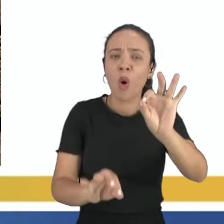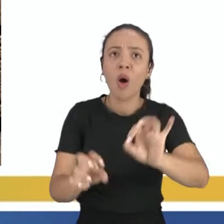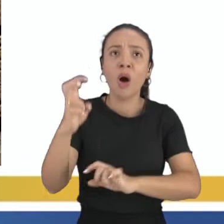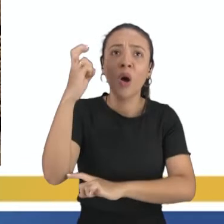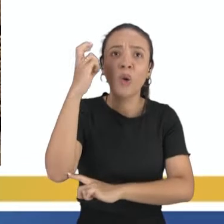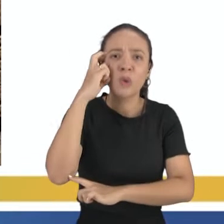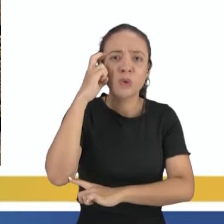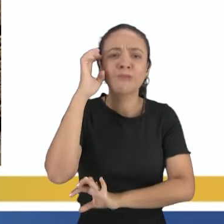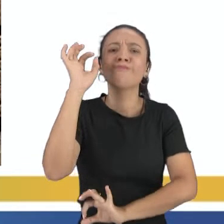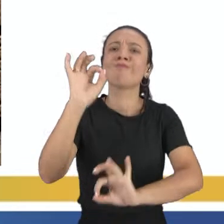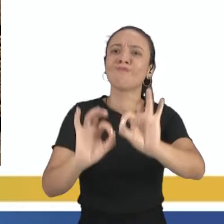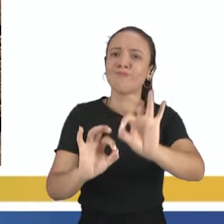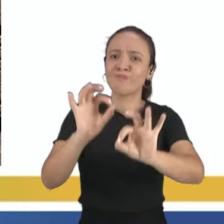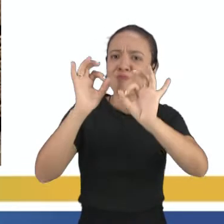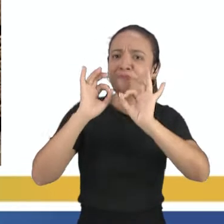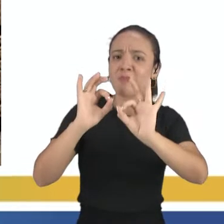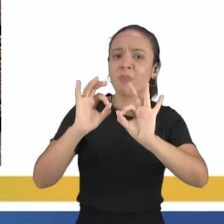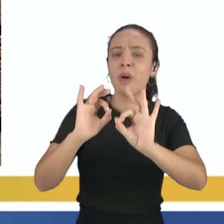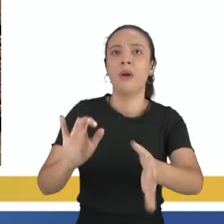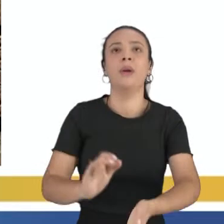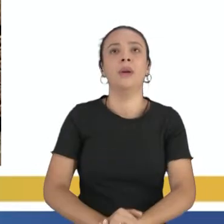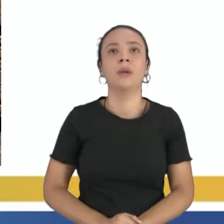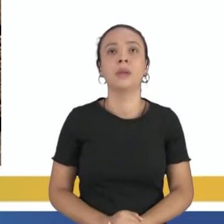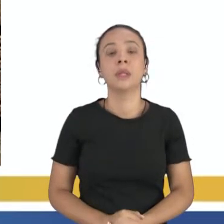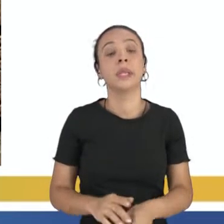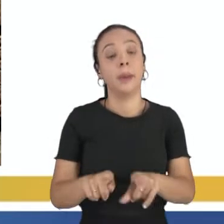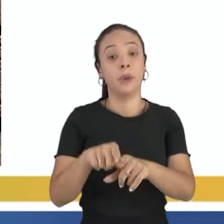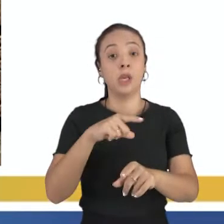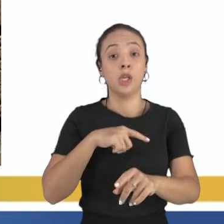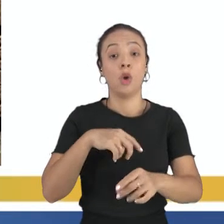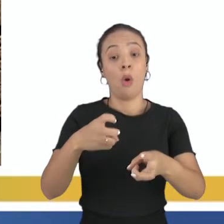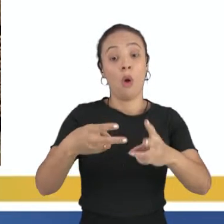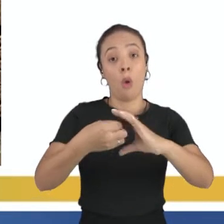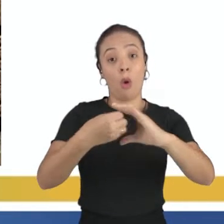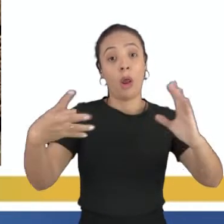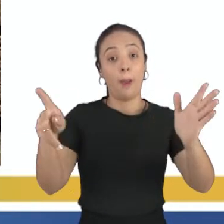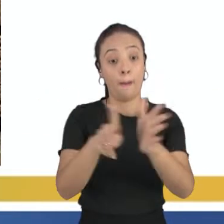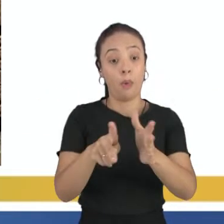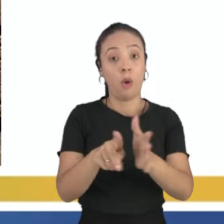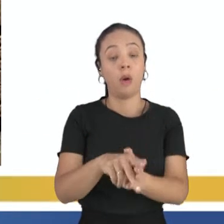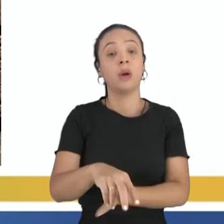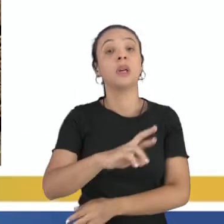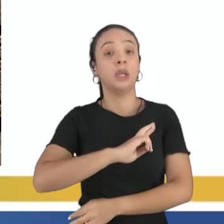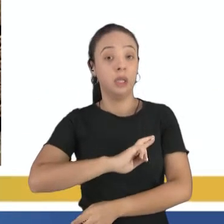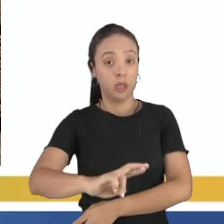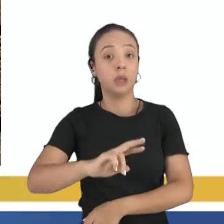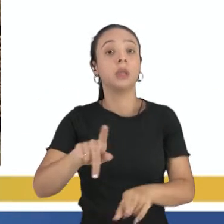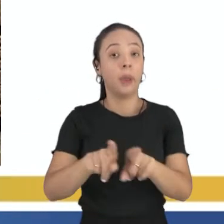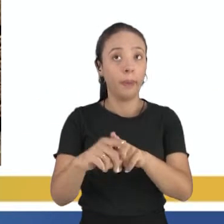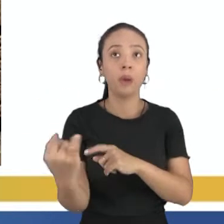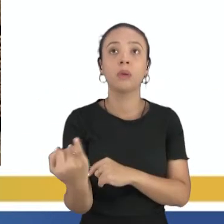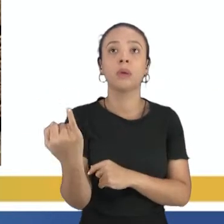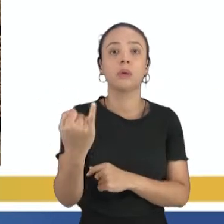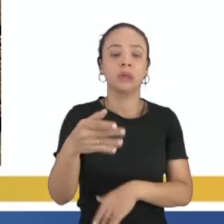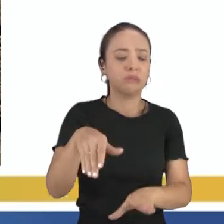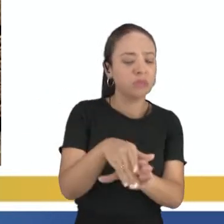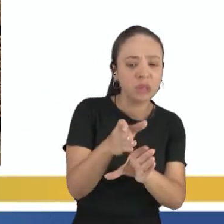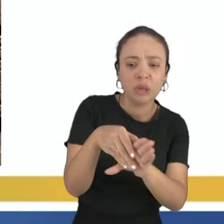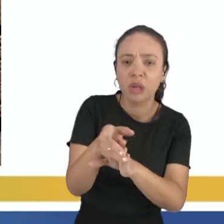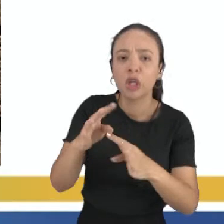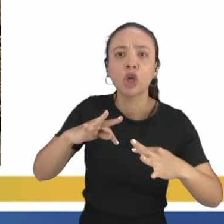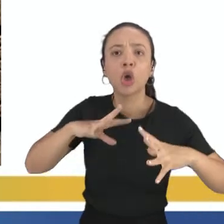cultural bastante elaborada. O aspecto religioso teve enorme relevância, norteando todos os campos